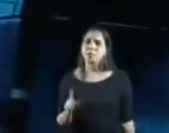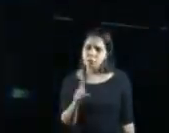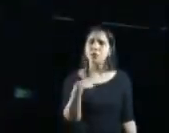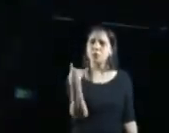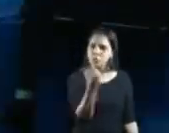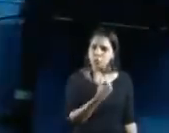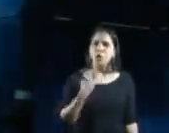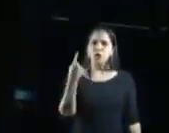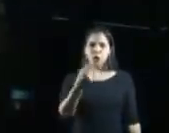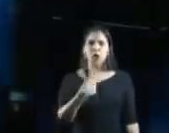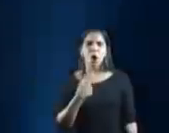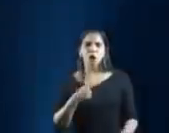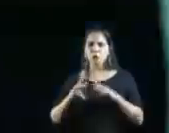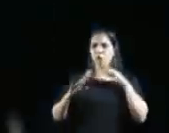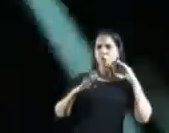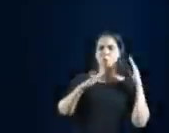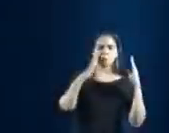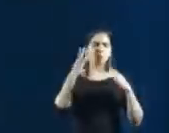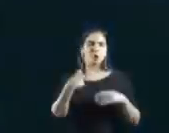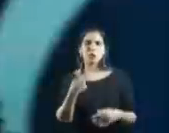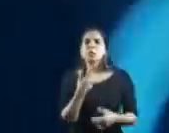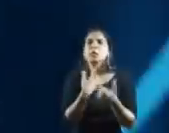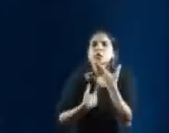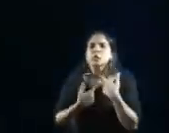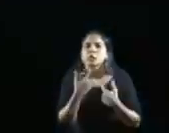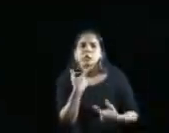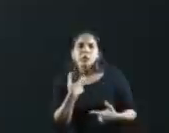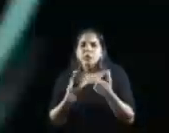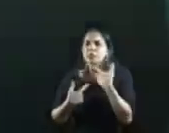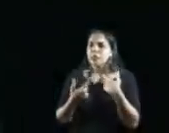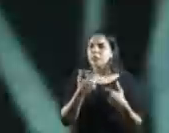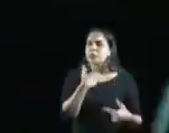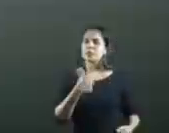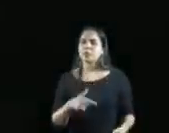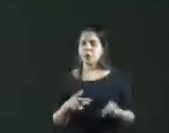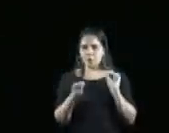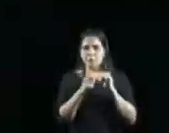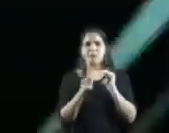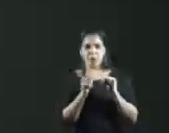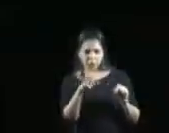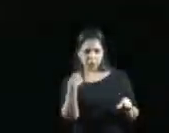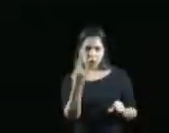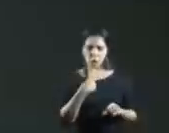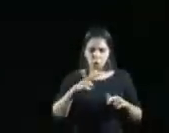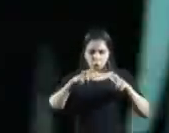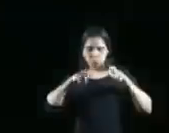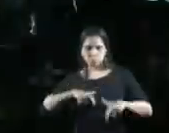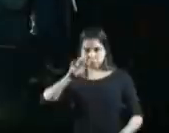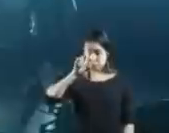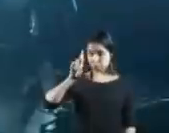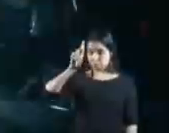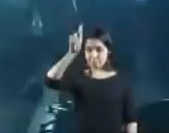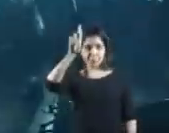de fumo embriagados, mas entre nós guerra aos senhores.